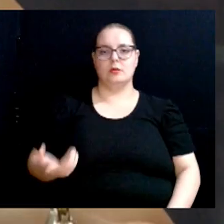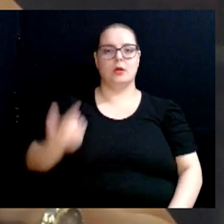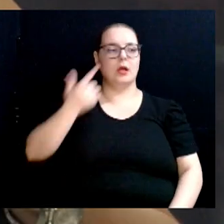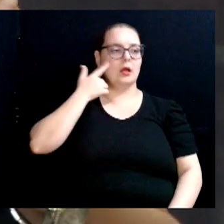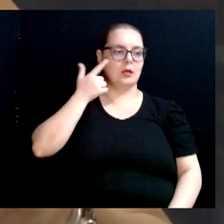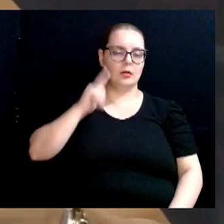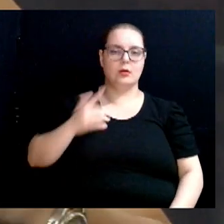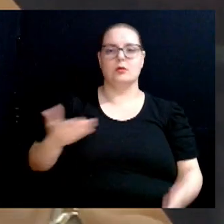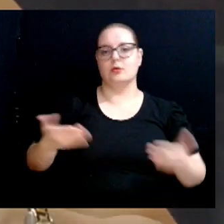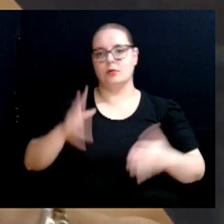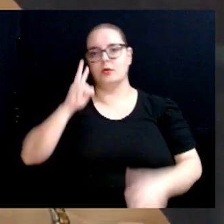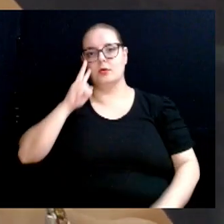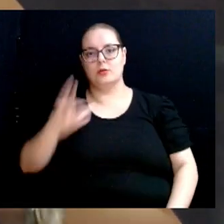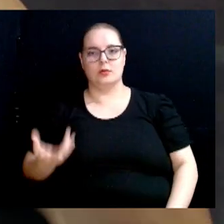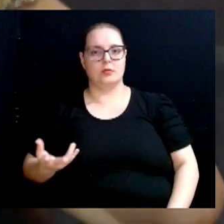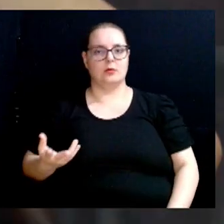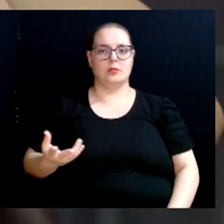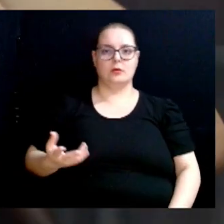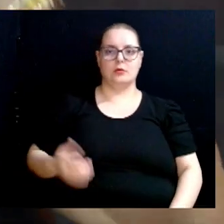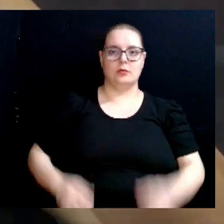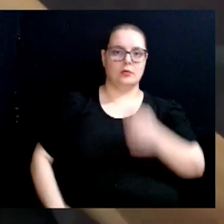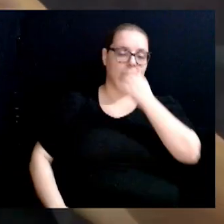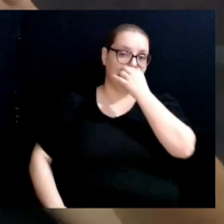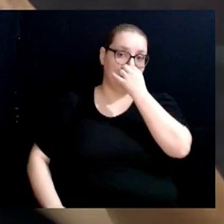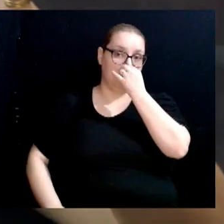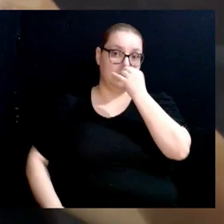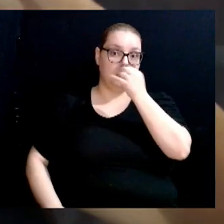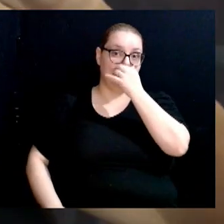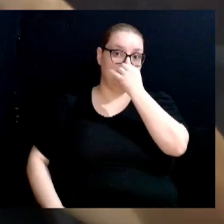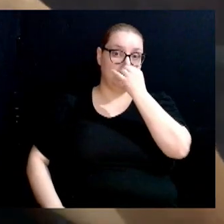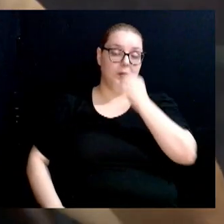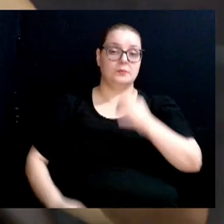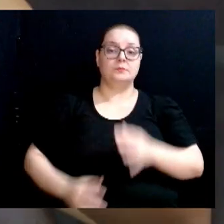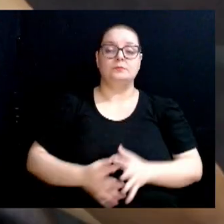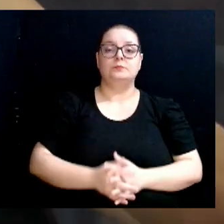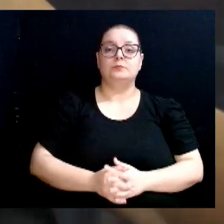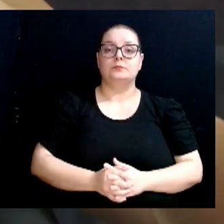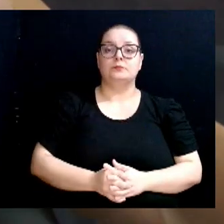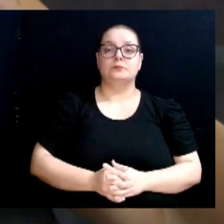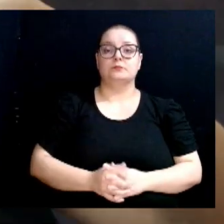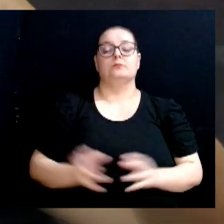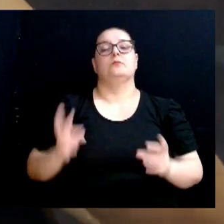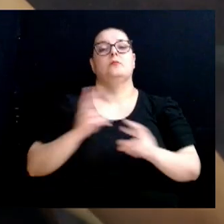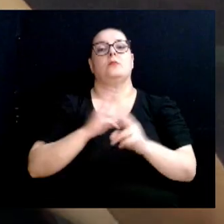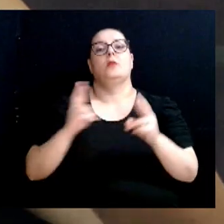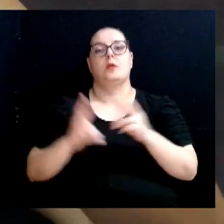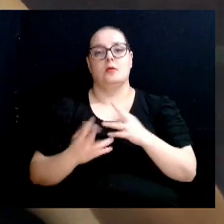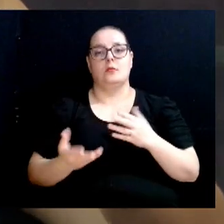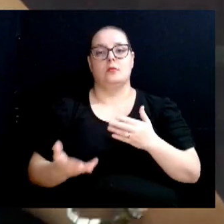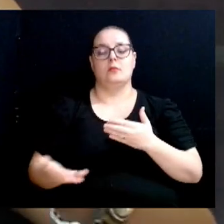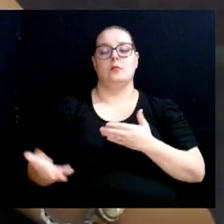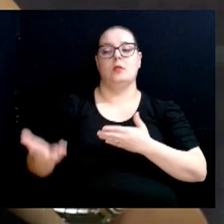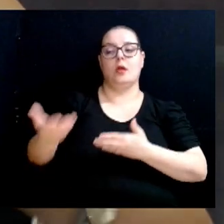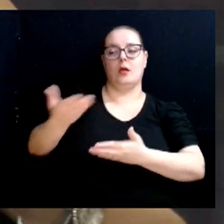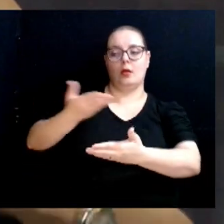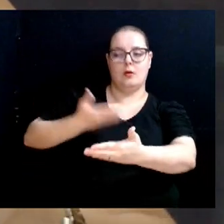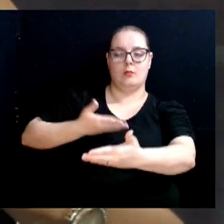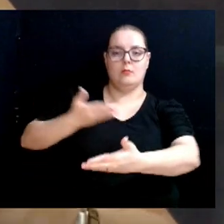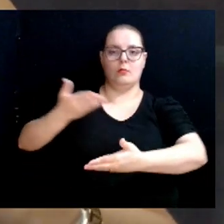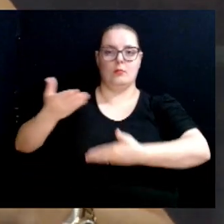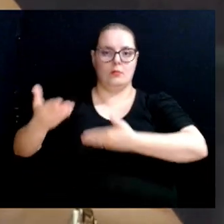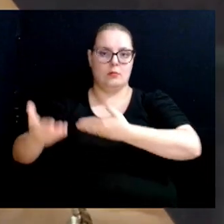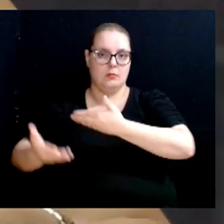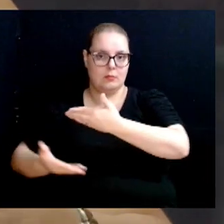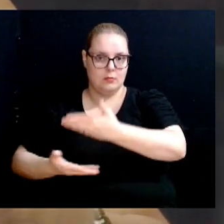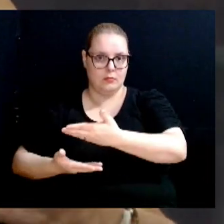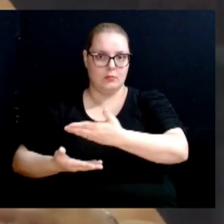relação a 3, a 4, fora disso, mas a relação ela deve ser uma troca, né? É claro que a conta, a equação nunca vai